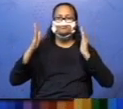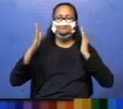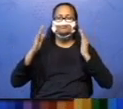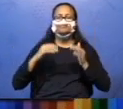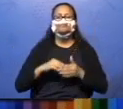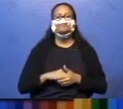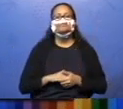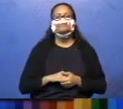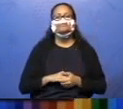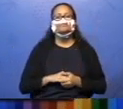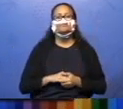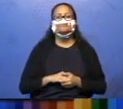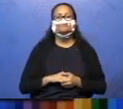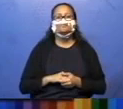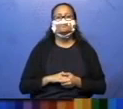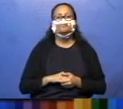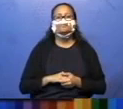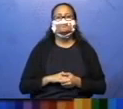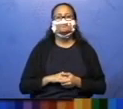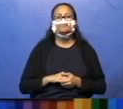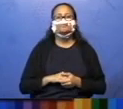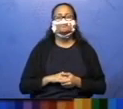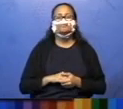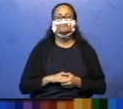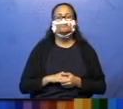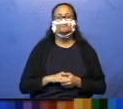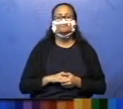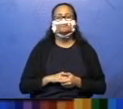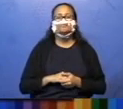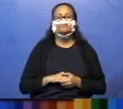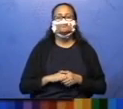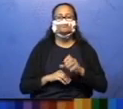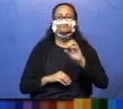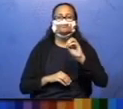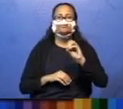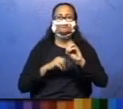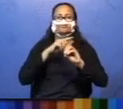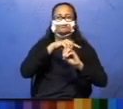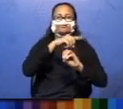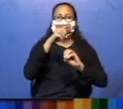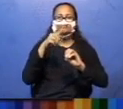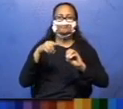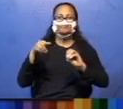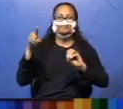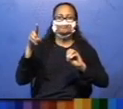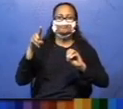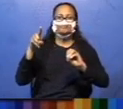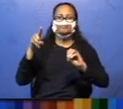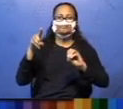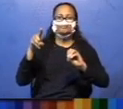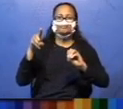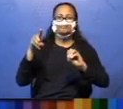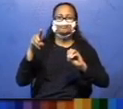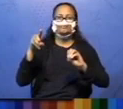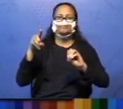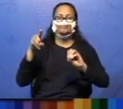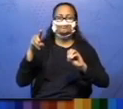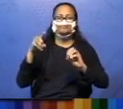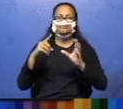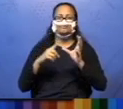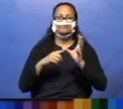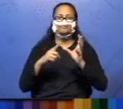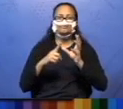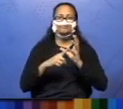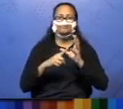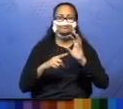Porque eu coloquei o tio em cima da vogal O. Tio é em cima da vogal O. Tem criança que